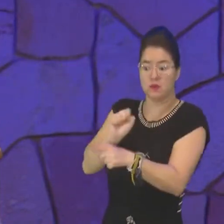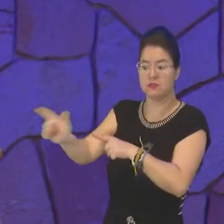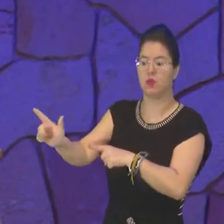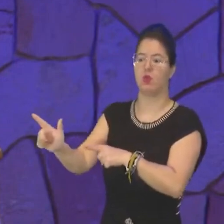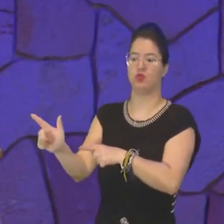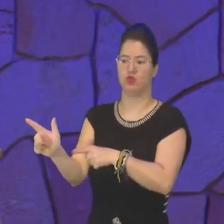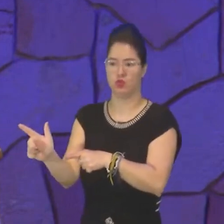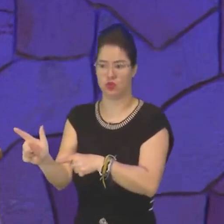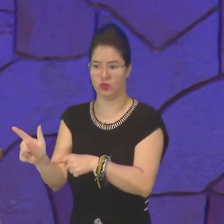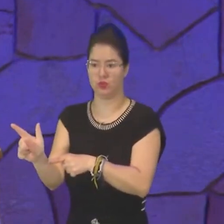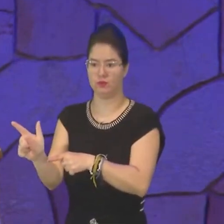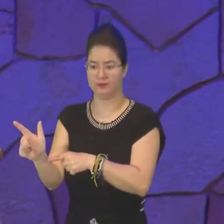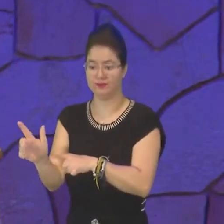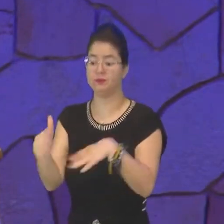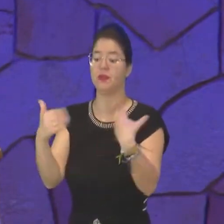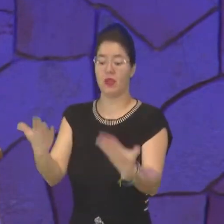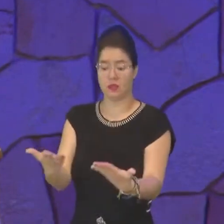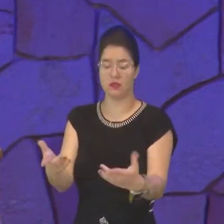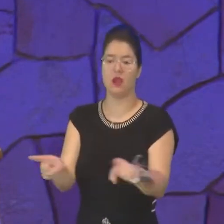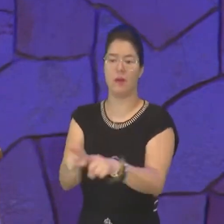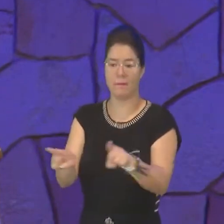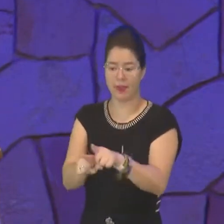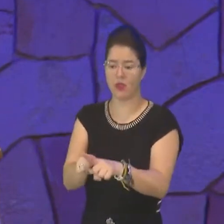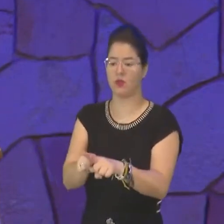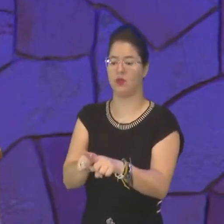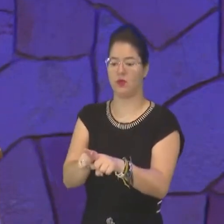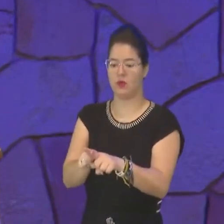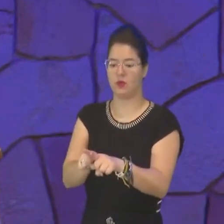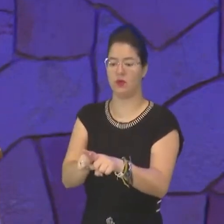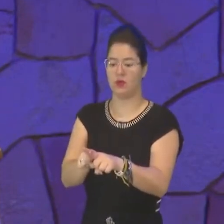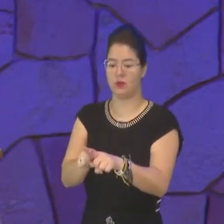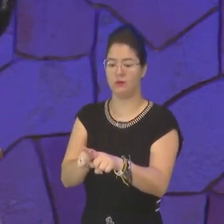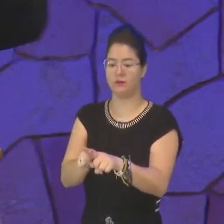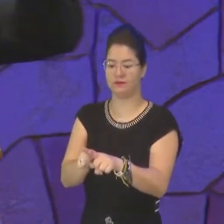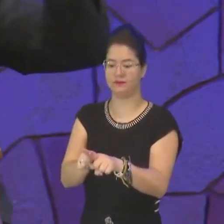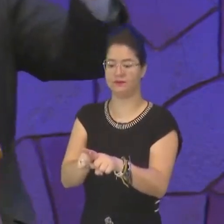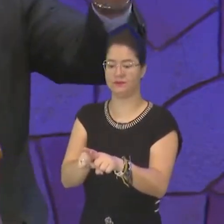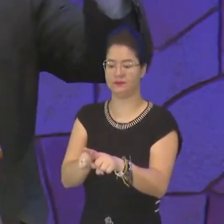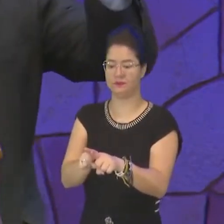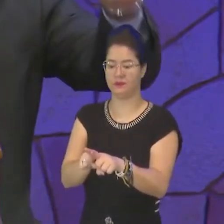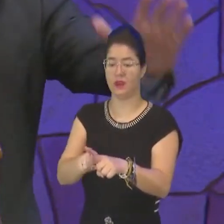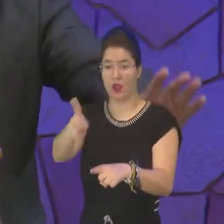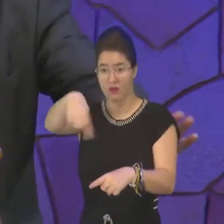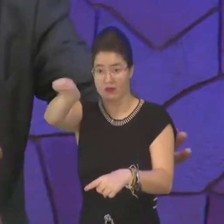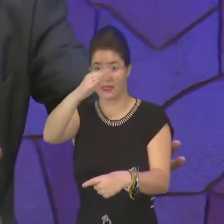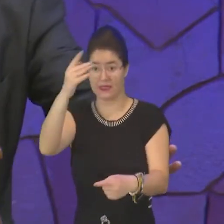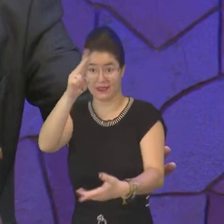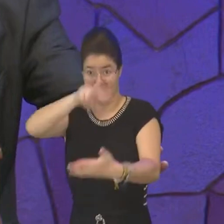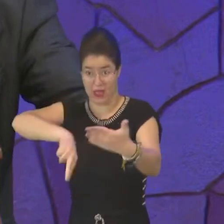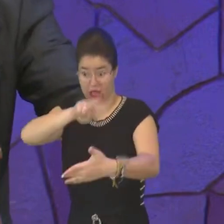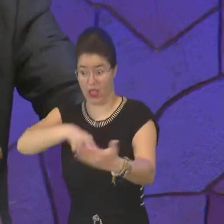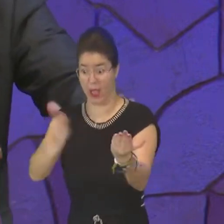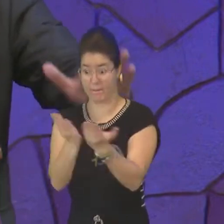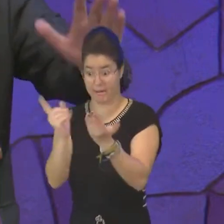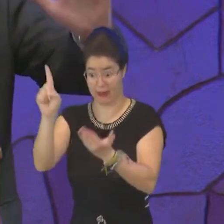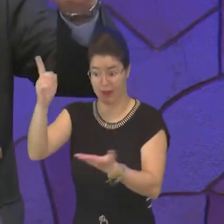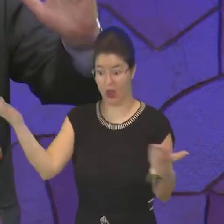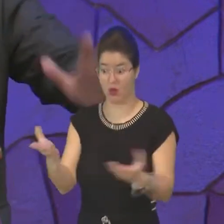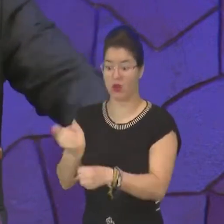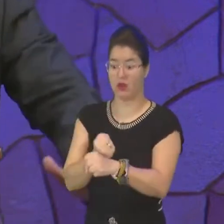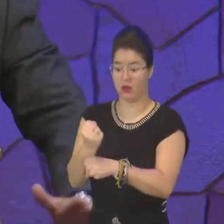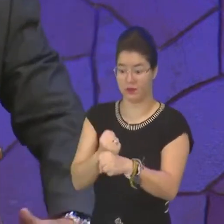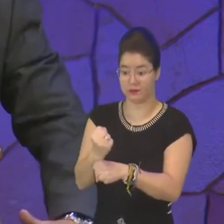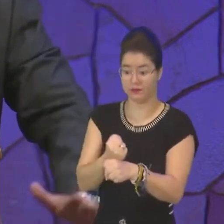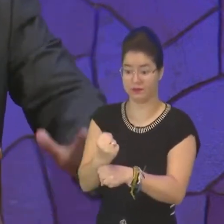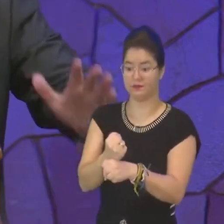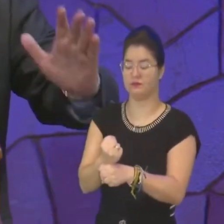O mundo estava presente quando Moisés saiu do povo do Egito. Os irmãos que estão lendo a Bíblia este ano, e eu estou lendo